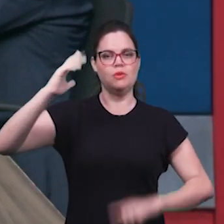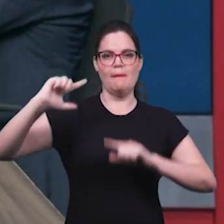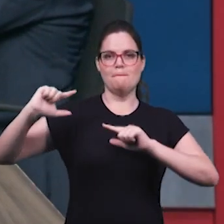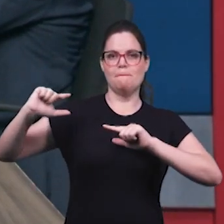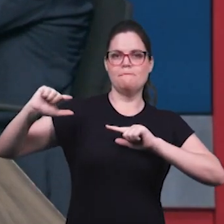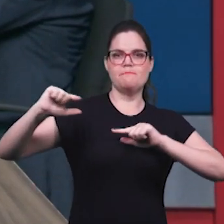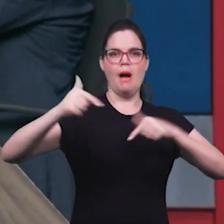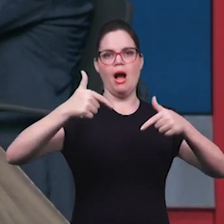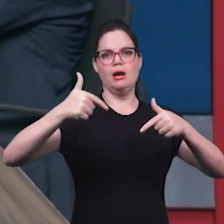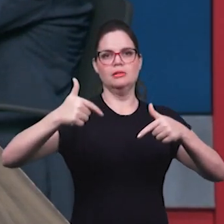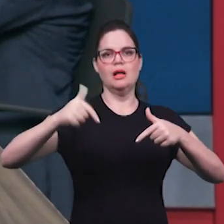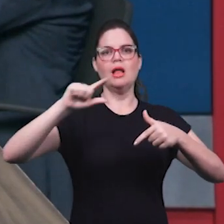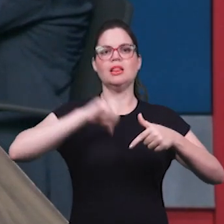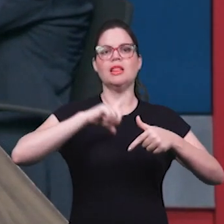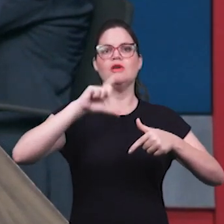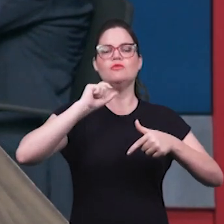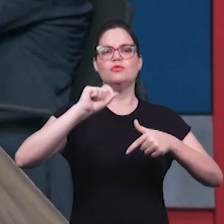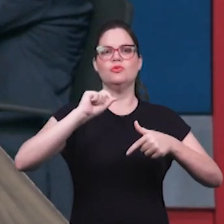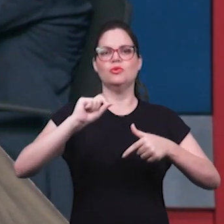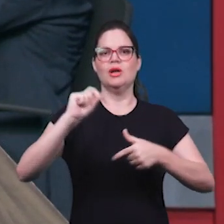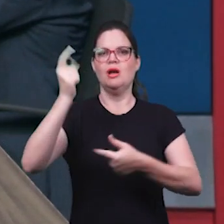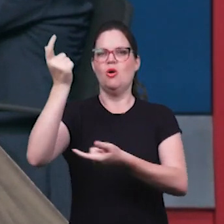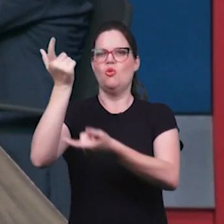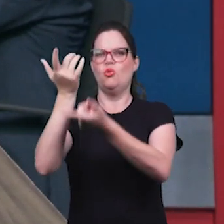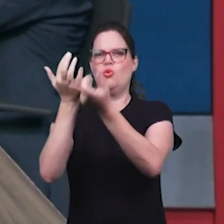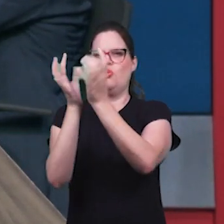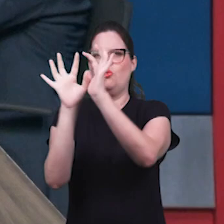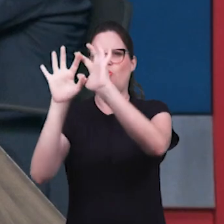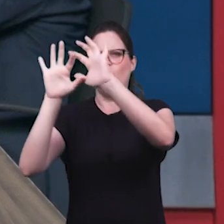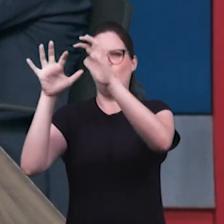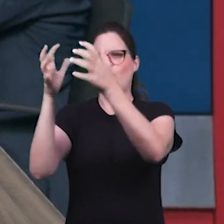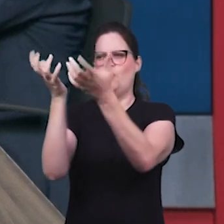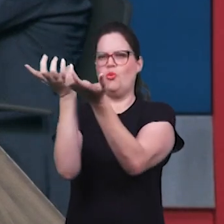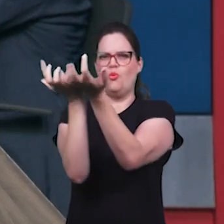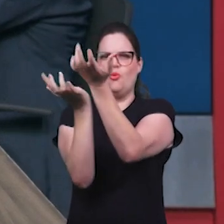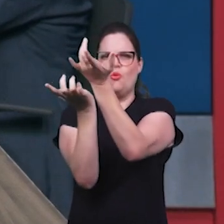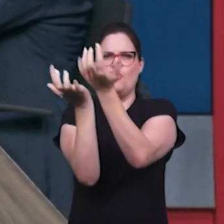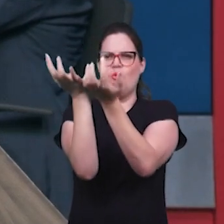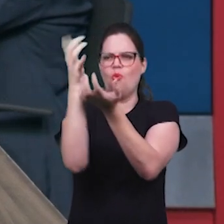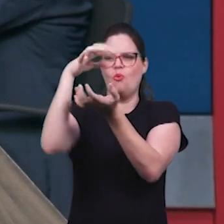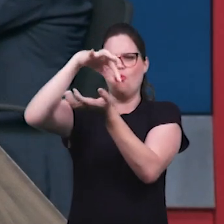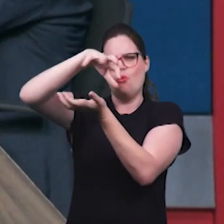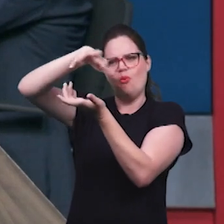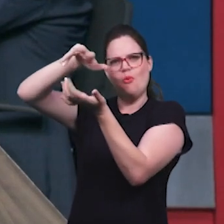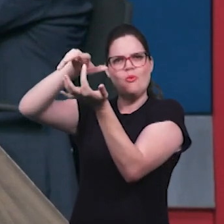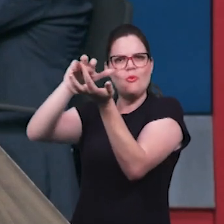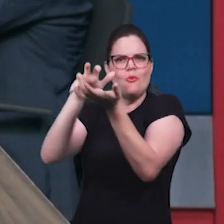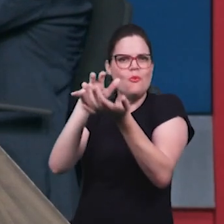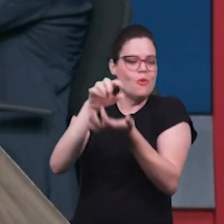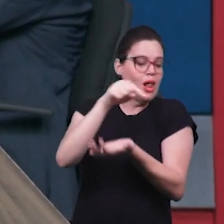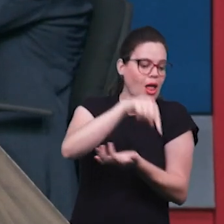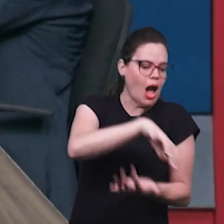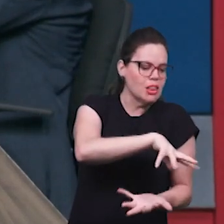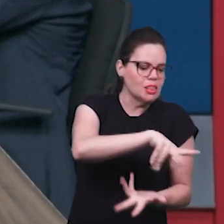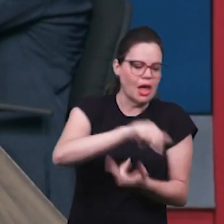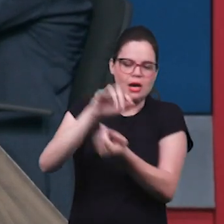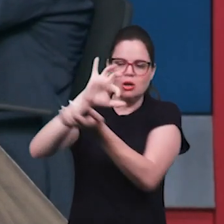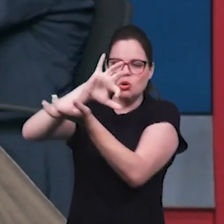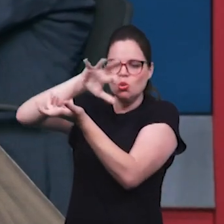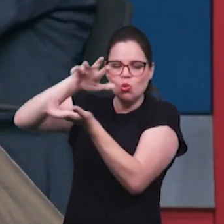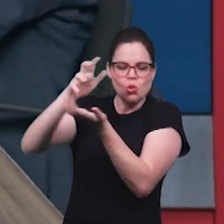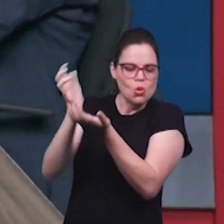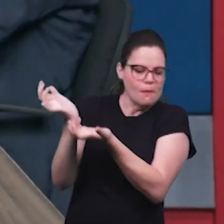como um grande monte ardendo em fogo e tornou-se em sangue a terça parte do mar, e morreu a terça parte das